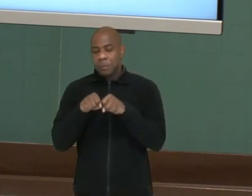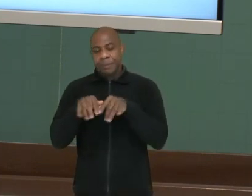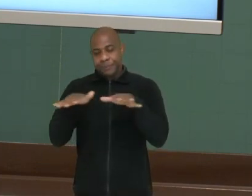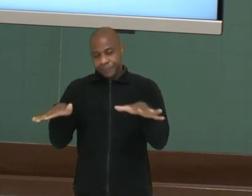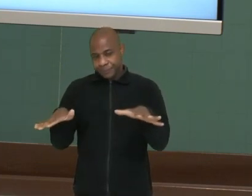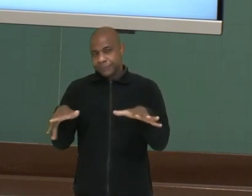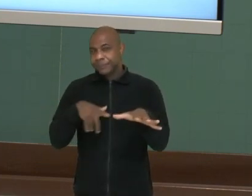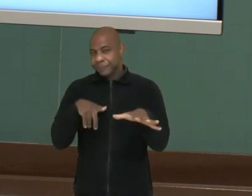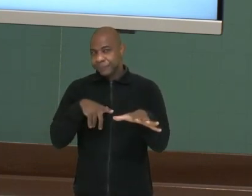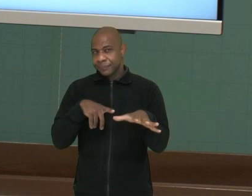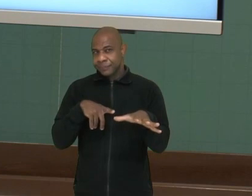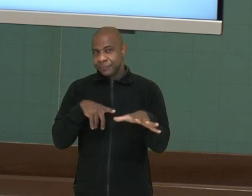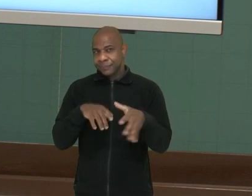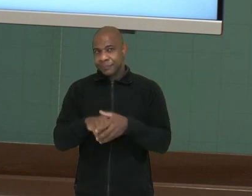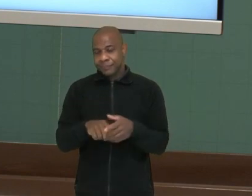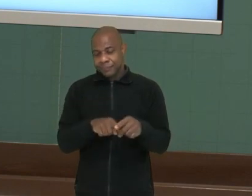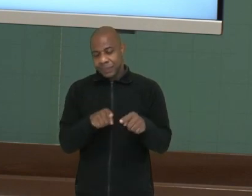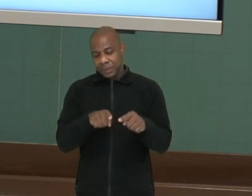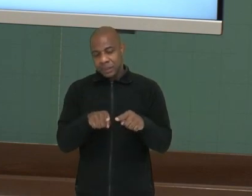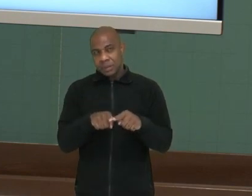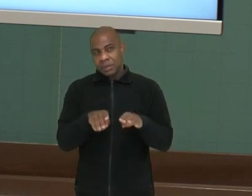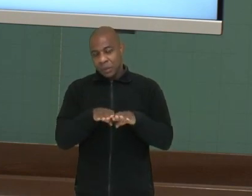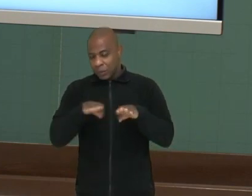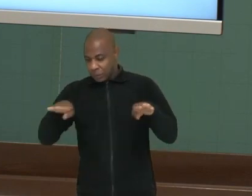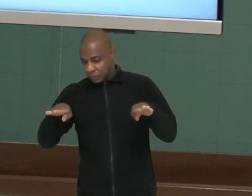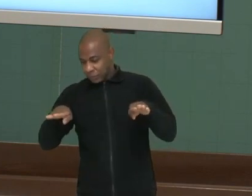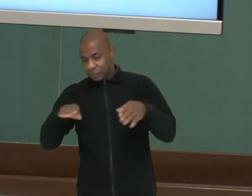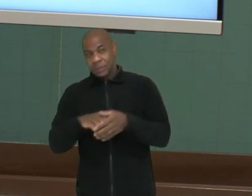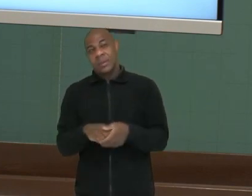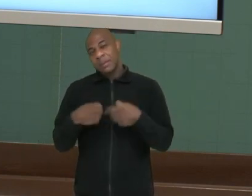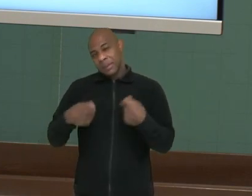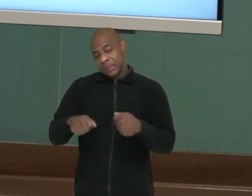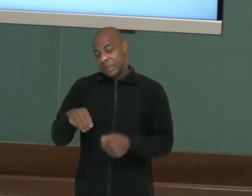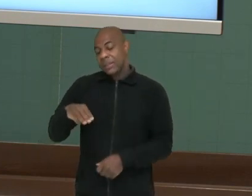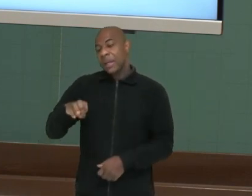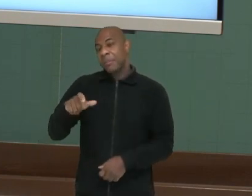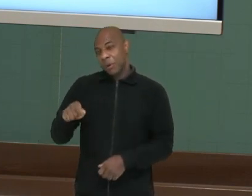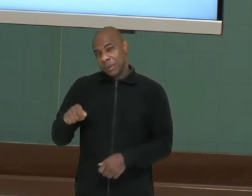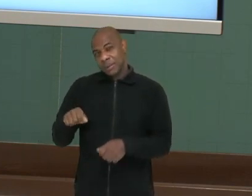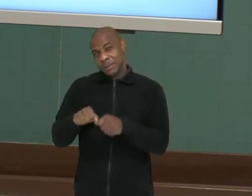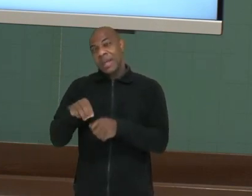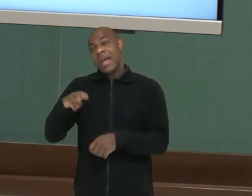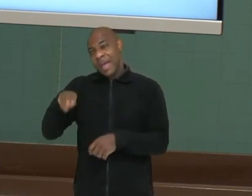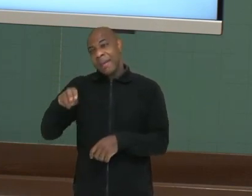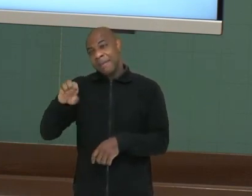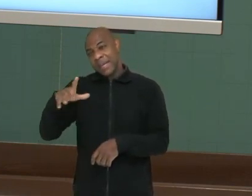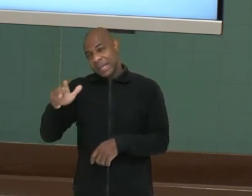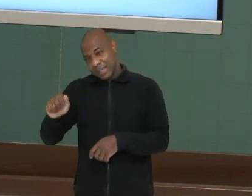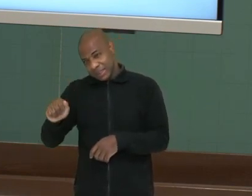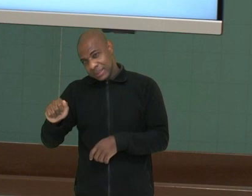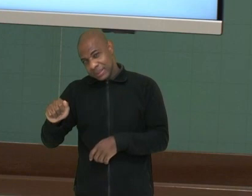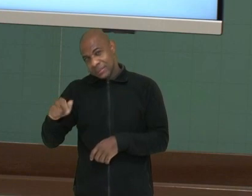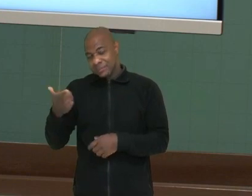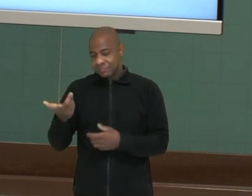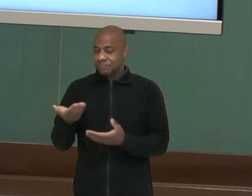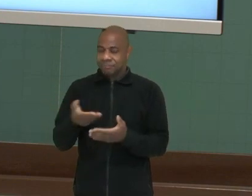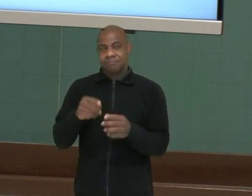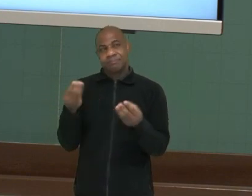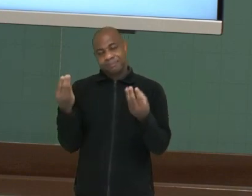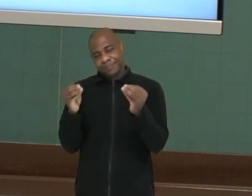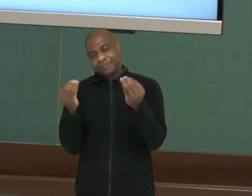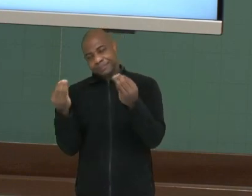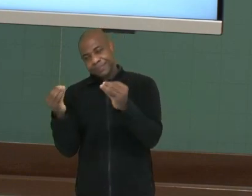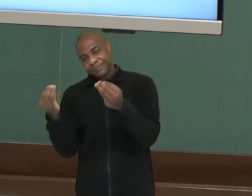horizontal. Então, ela é mecânica? Sim, ela precisa da mola para se propagar. Se ela é mecânica, ela não pode ser eletromagnética.